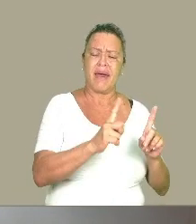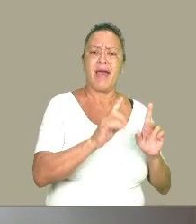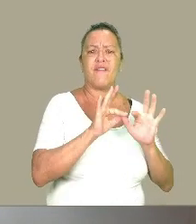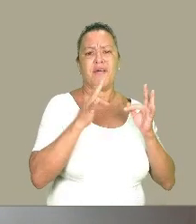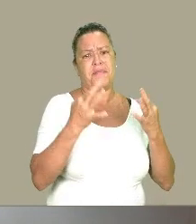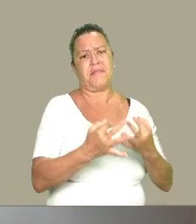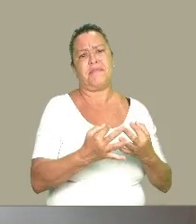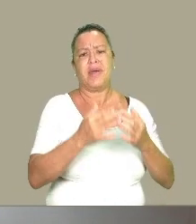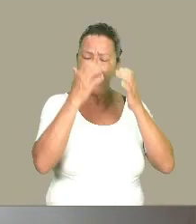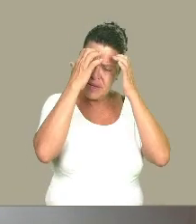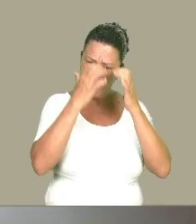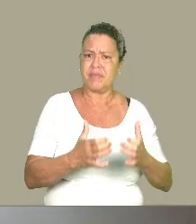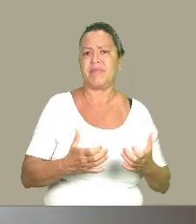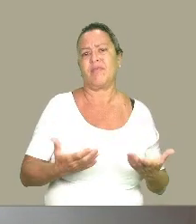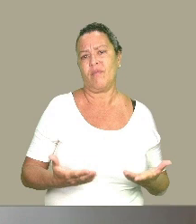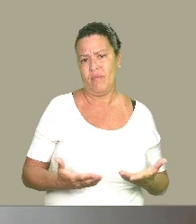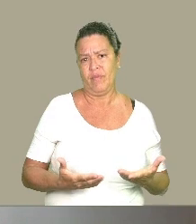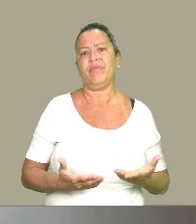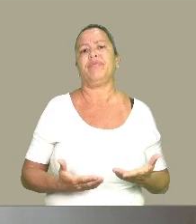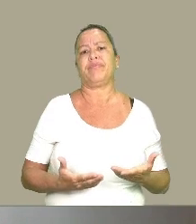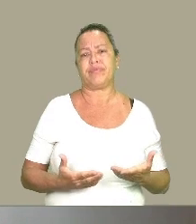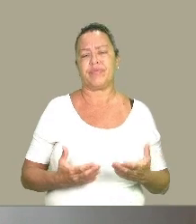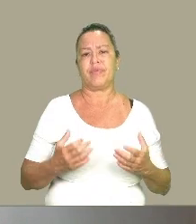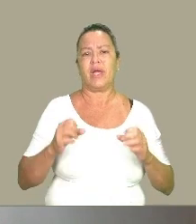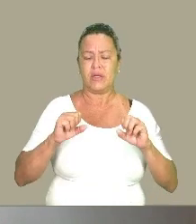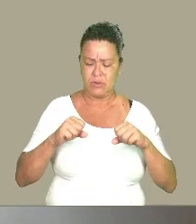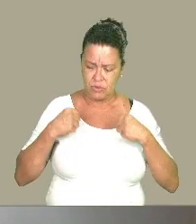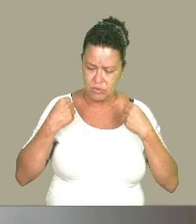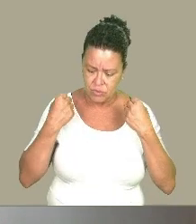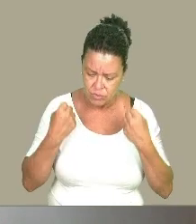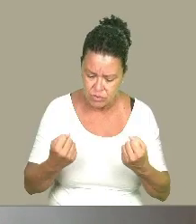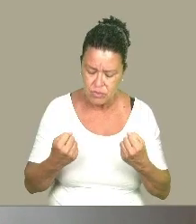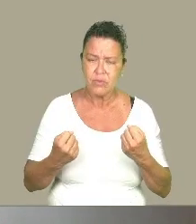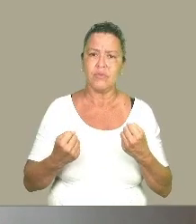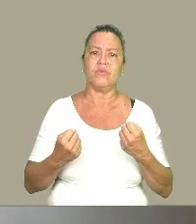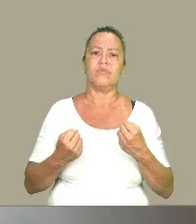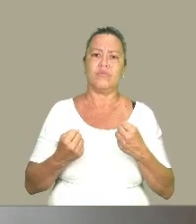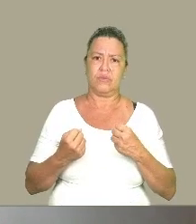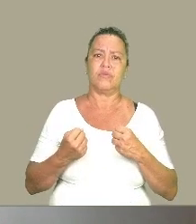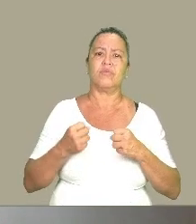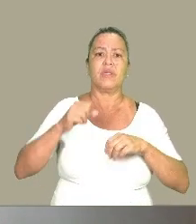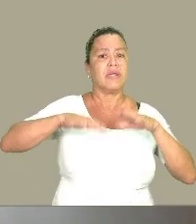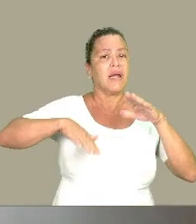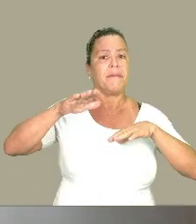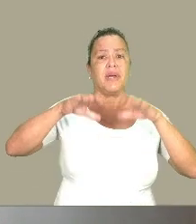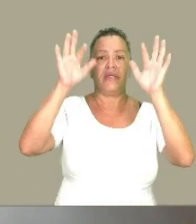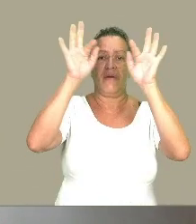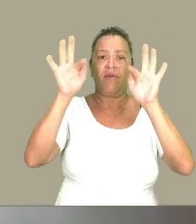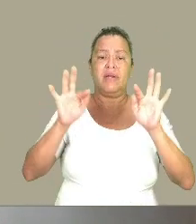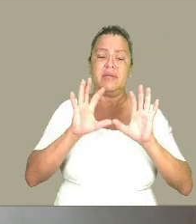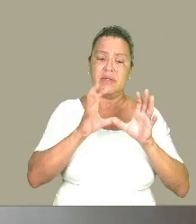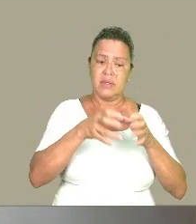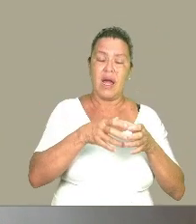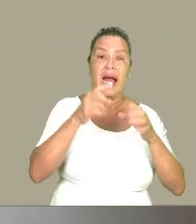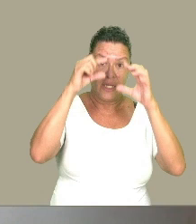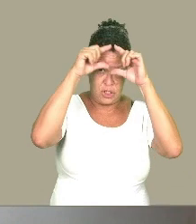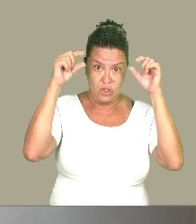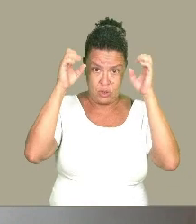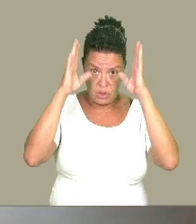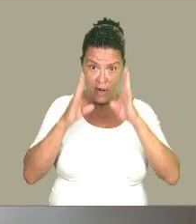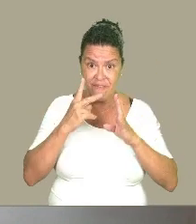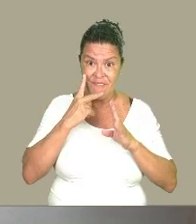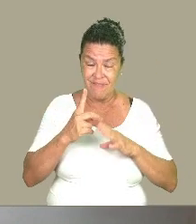união respeitável, de cujo esforço muito dependerá a felicidade dele. E a Joana vai trazer um